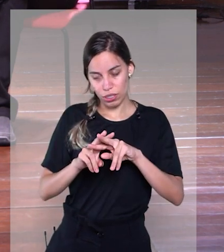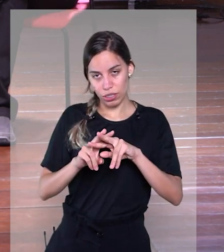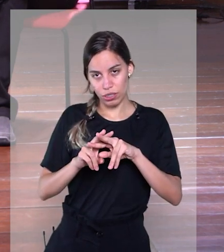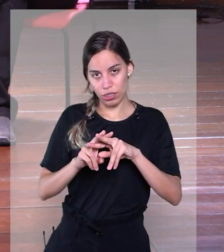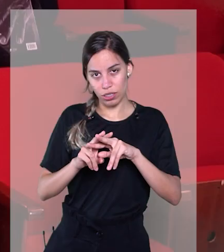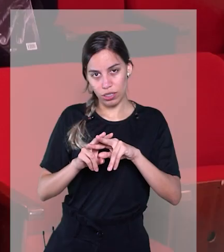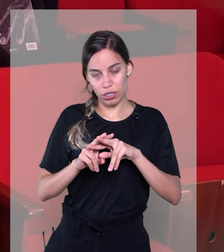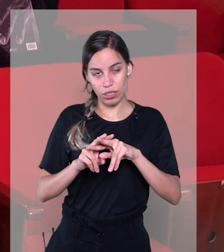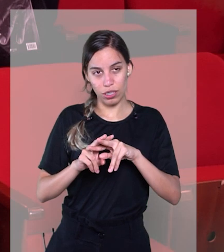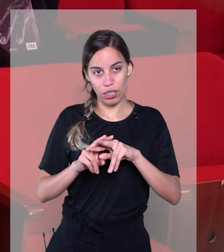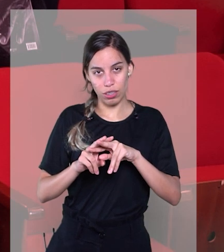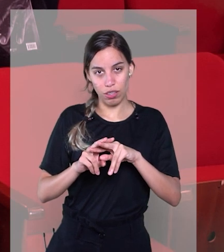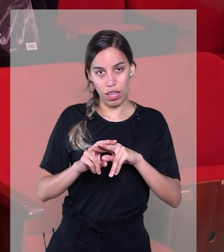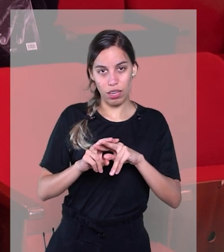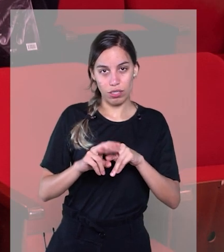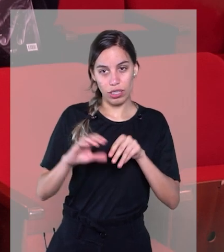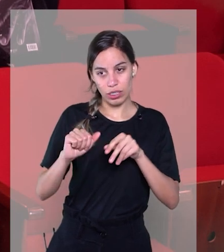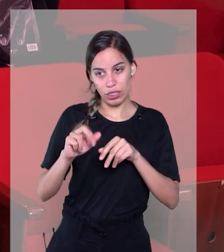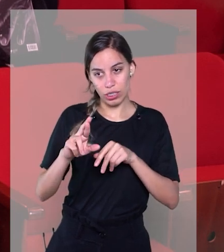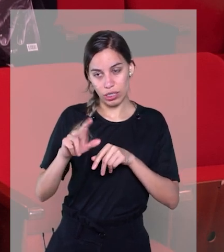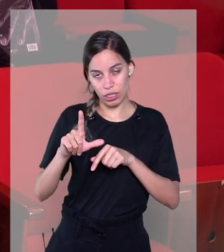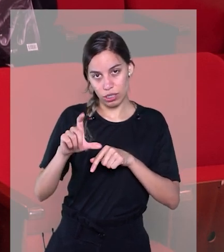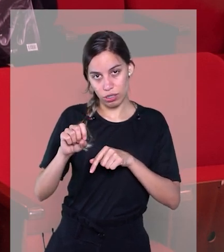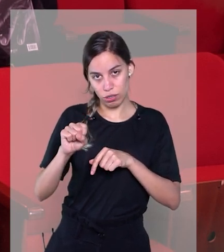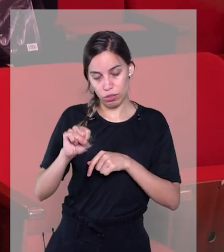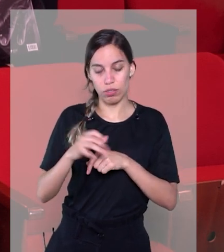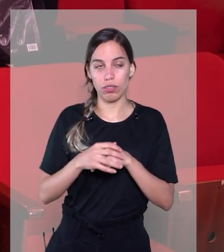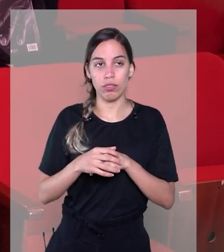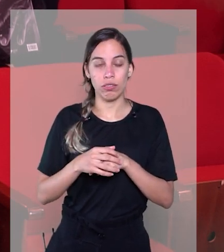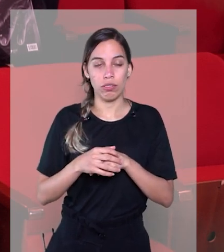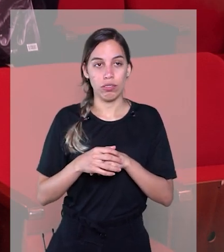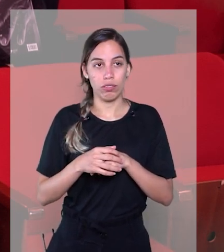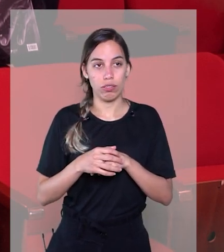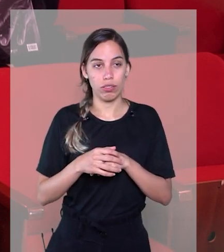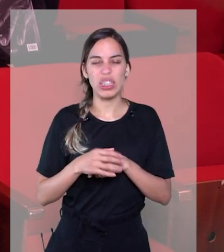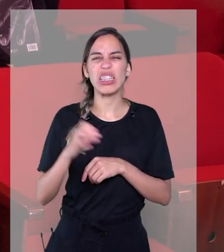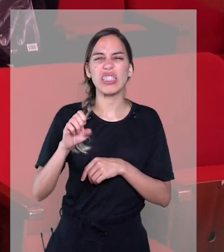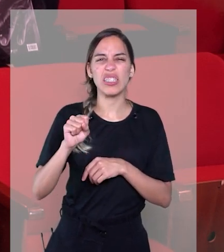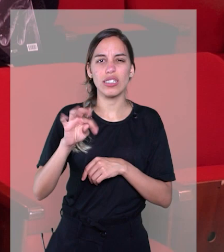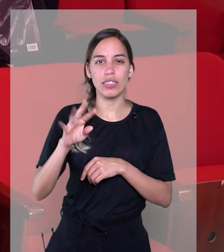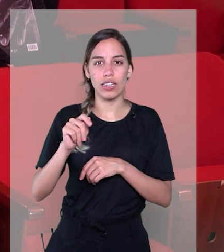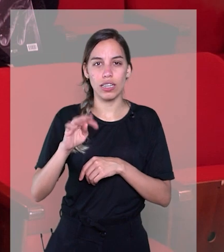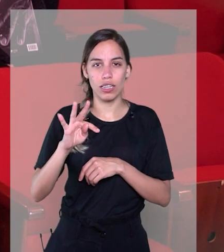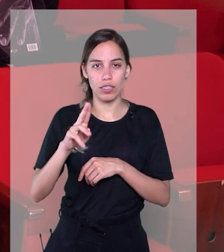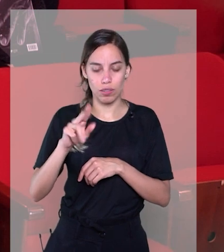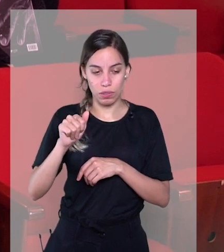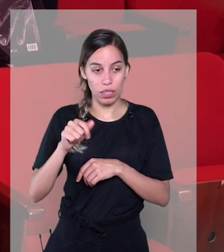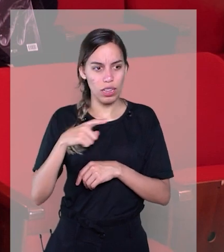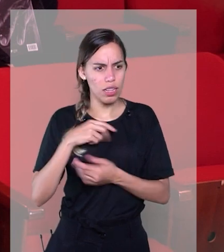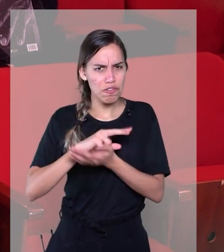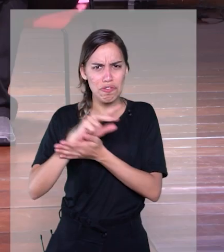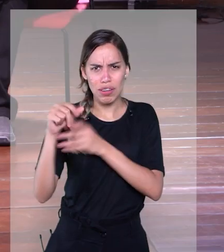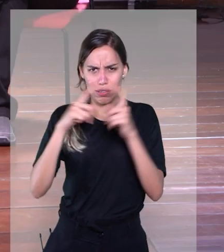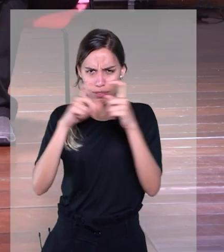hashtag lá, em um ano tem 1 milhão de fotos. Mas existe o hashtag no Instagram, tem a estátua de Drummond, tem muitas coisas